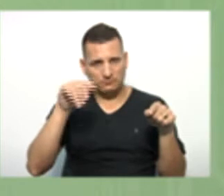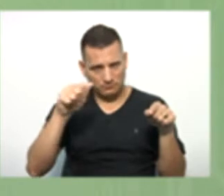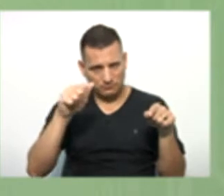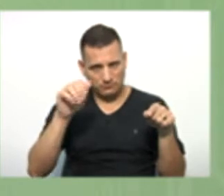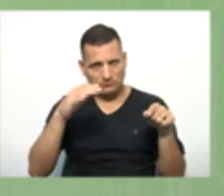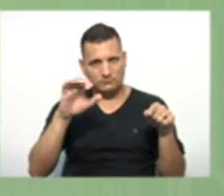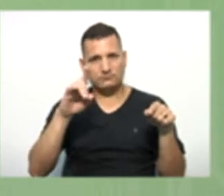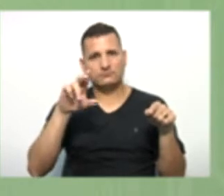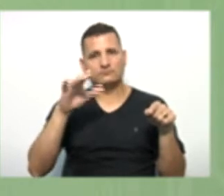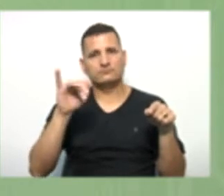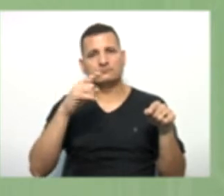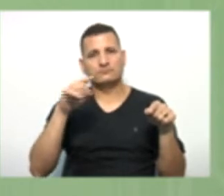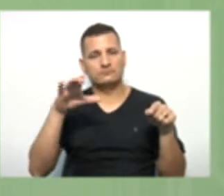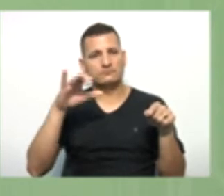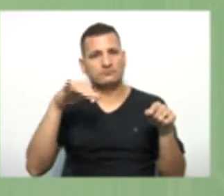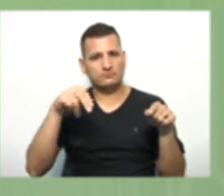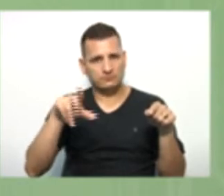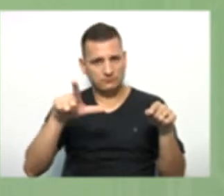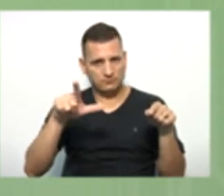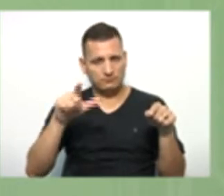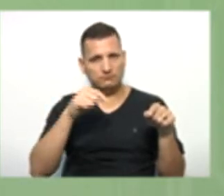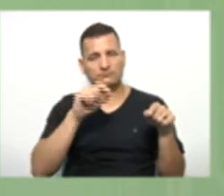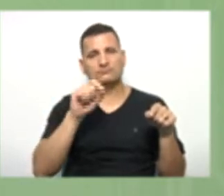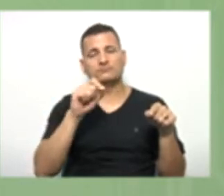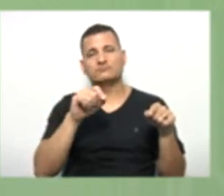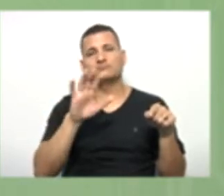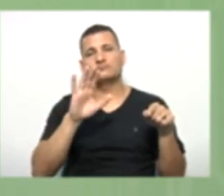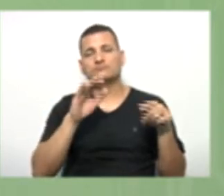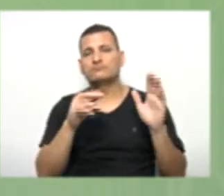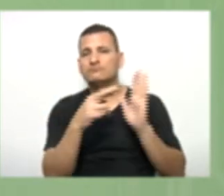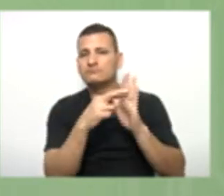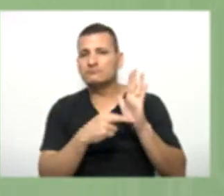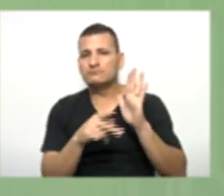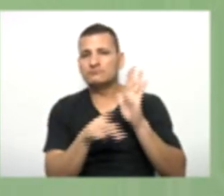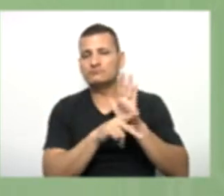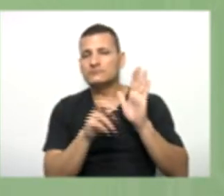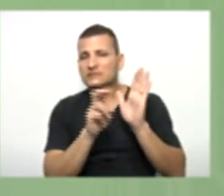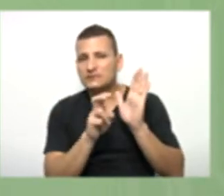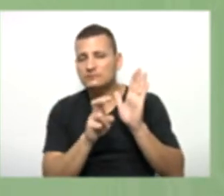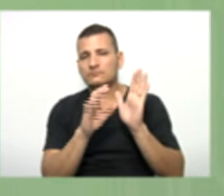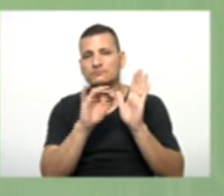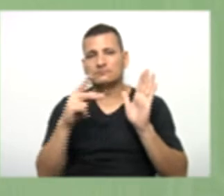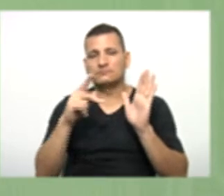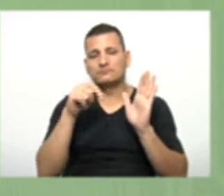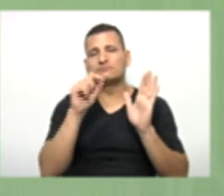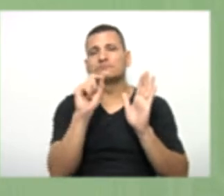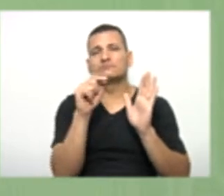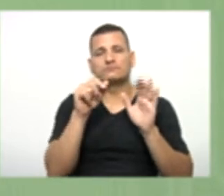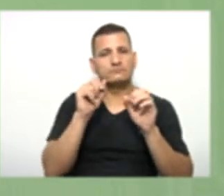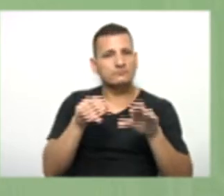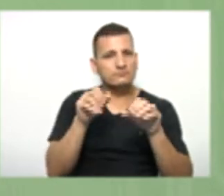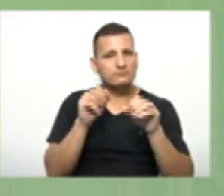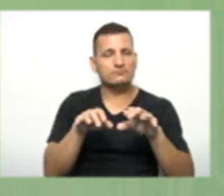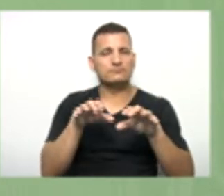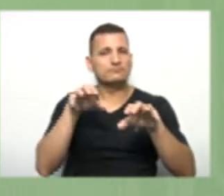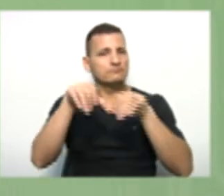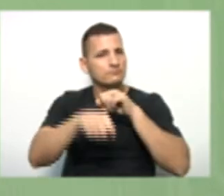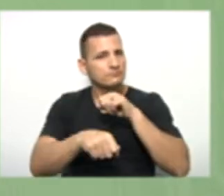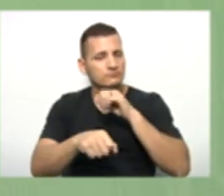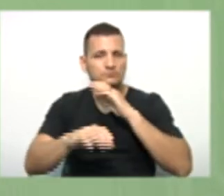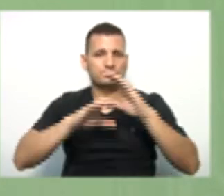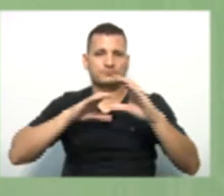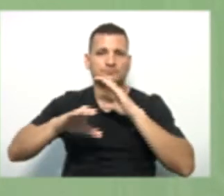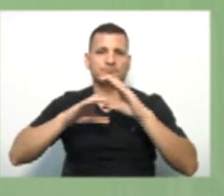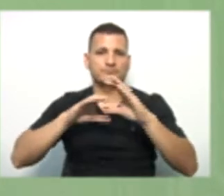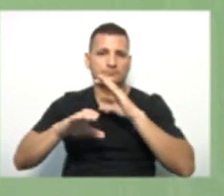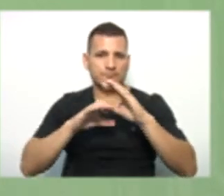que é para quê? Para mim cobrir aquele quinto princípio da cooperativa, que é educação, formação e